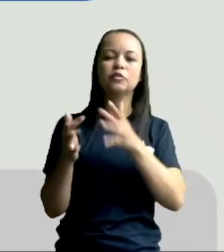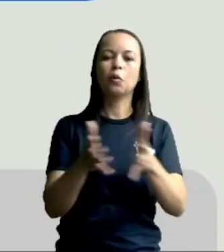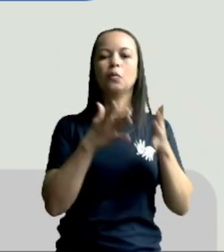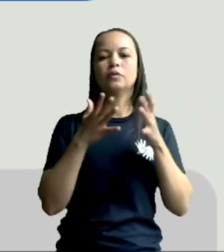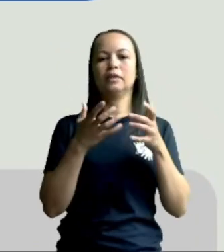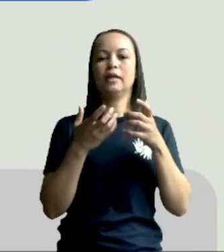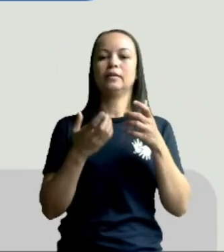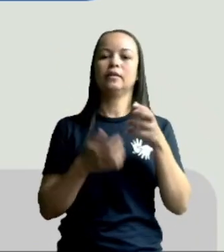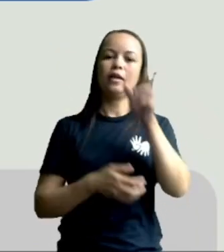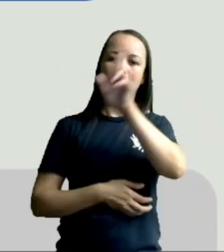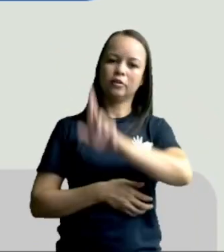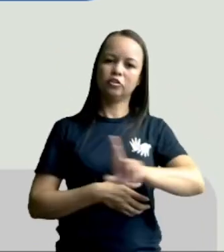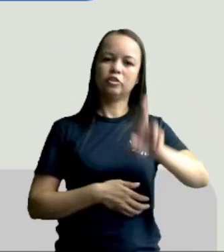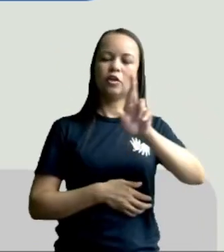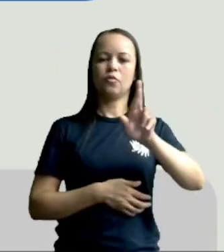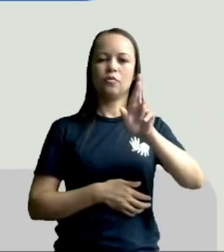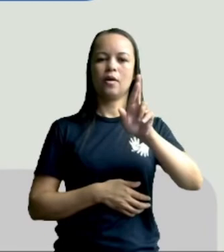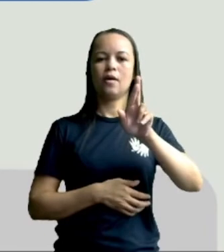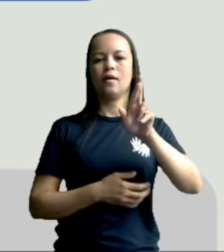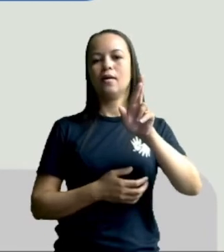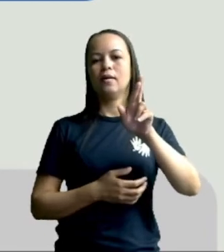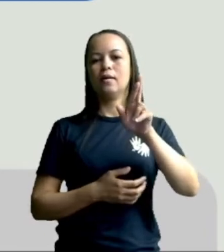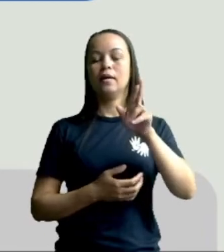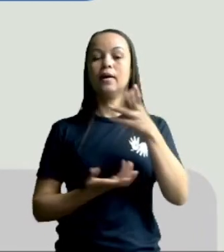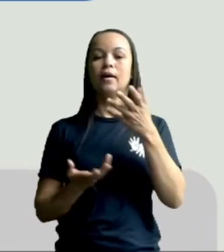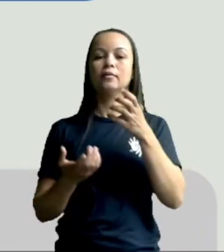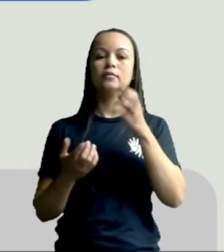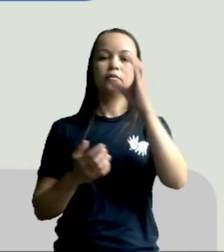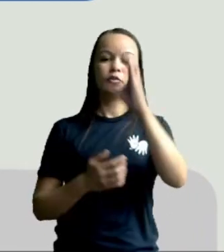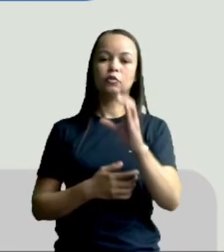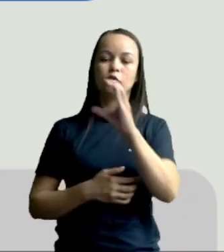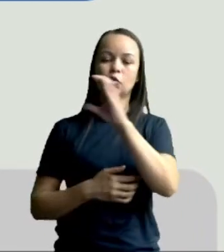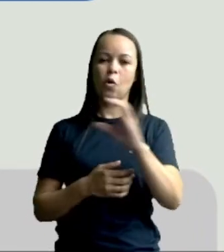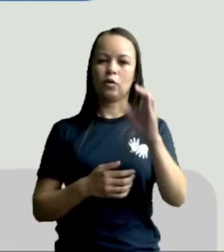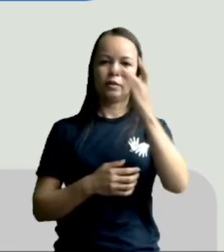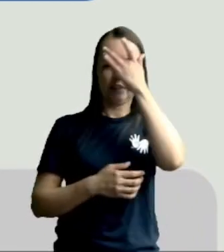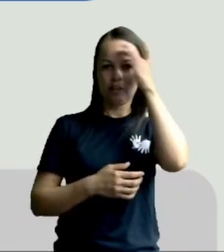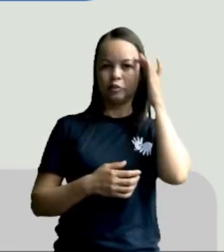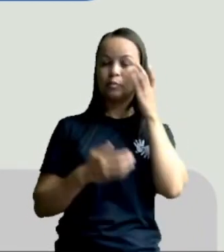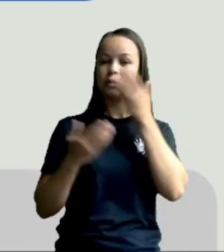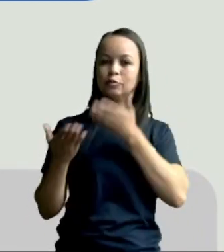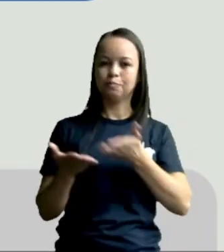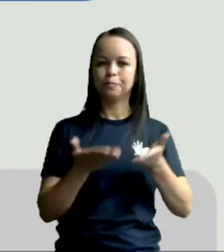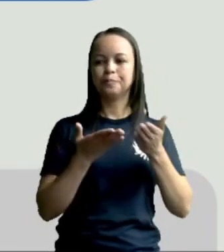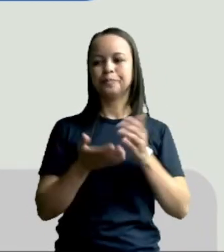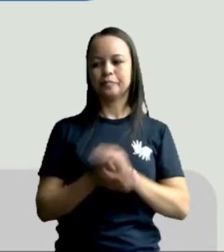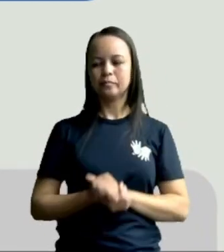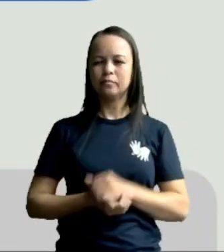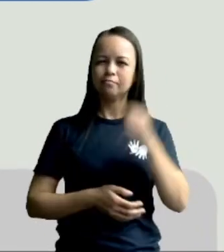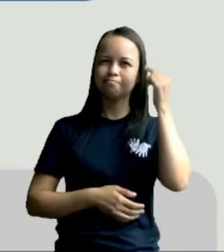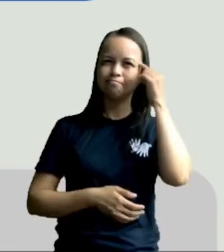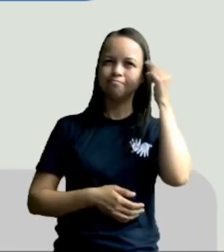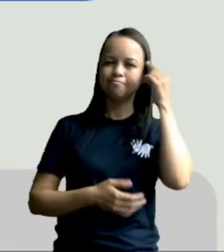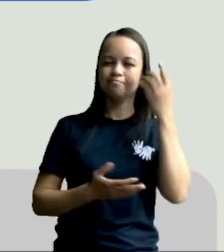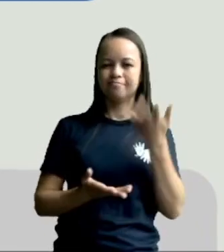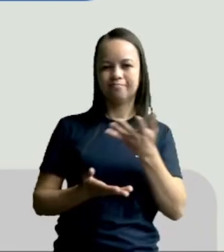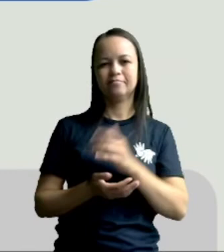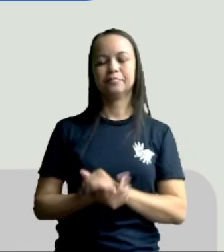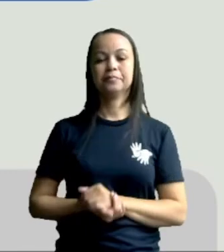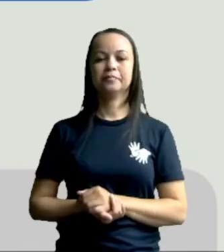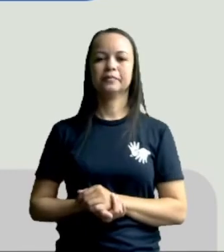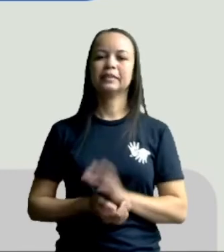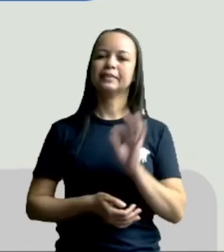a religião católica. E aí? Quais foram os objetivos? Vamos pensar um pouquinho? Eita, minha